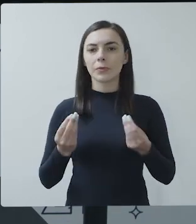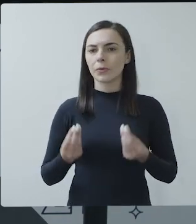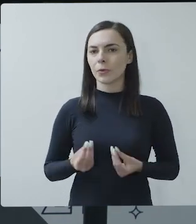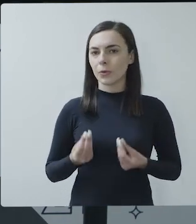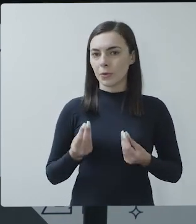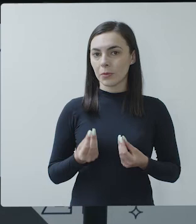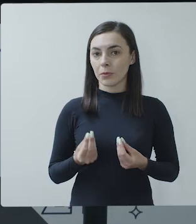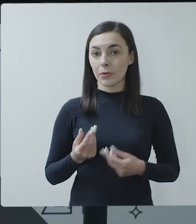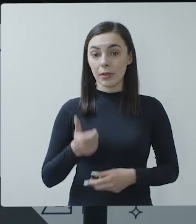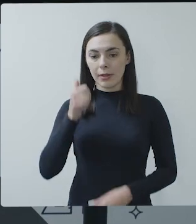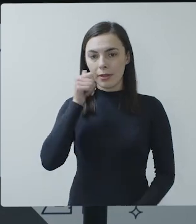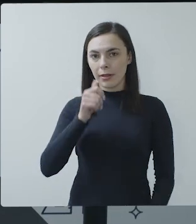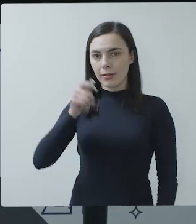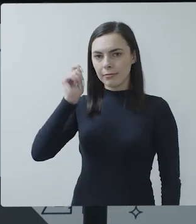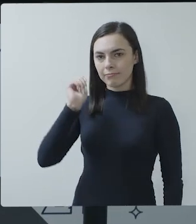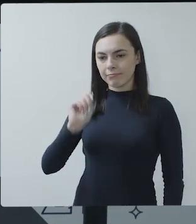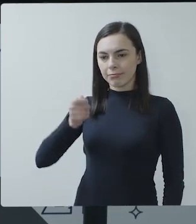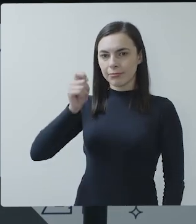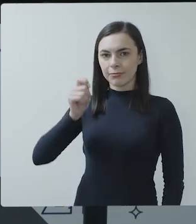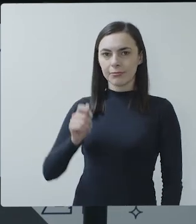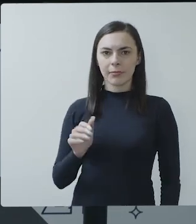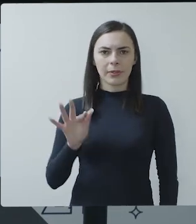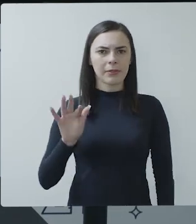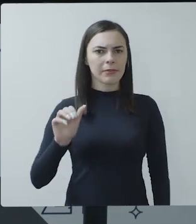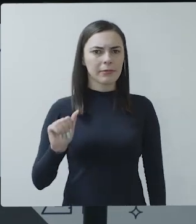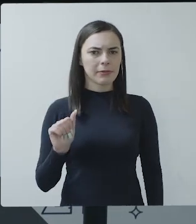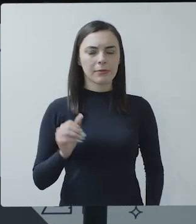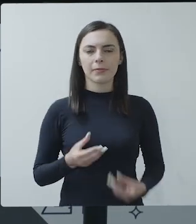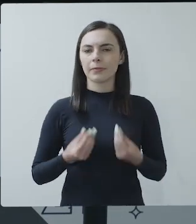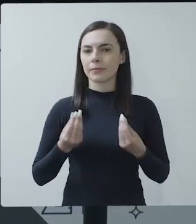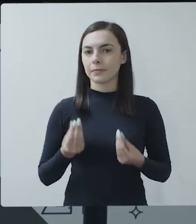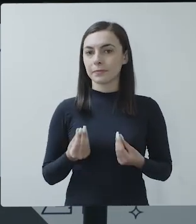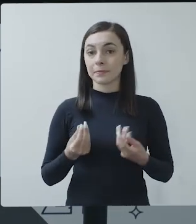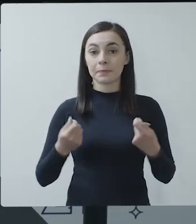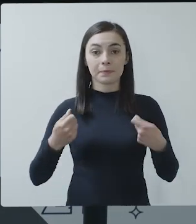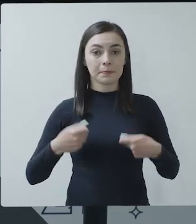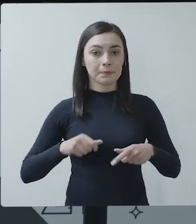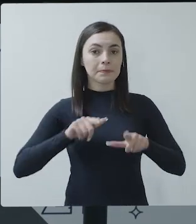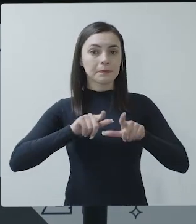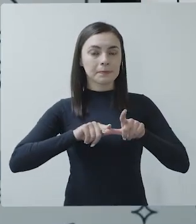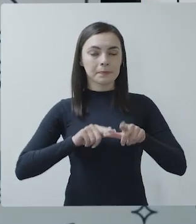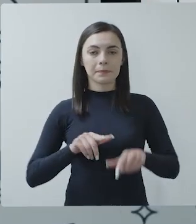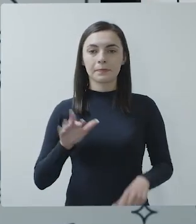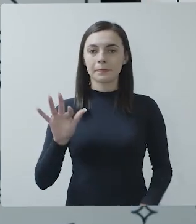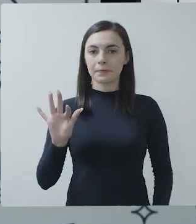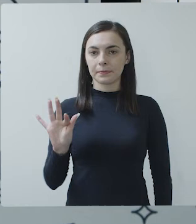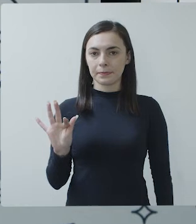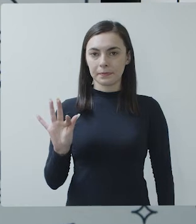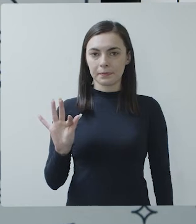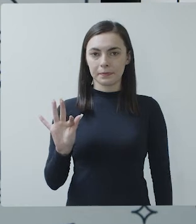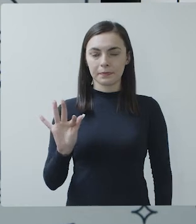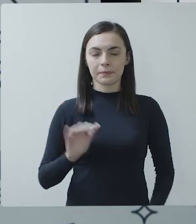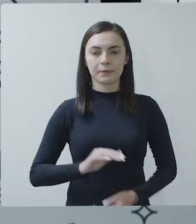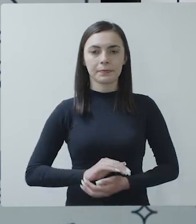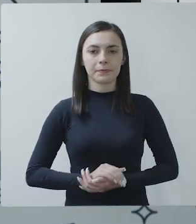sim. Vamos escrever fada. Fá. Eu vou precisar da letra F,